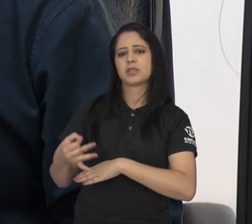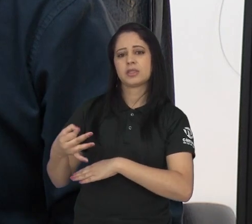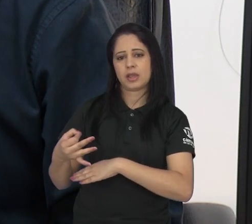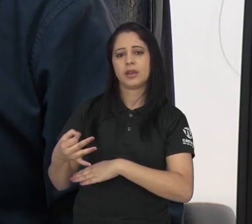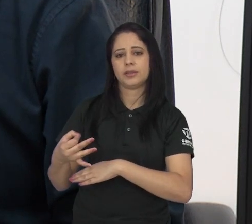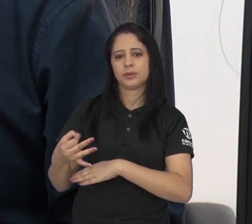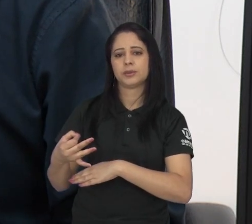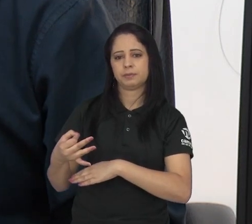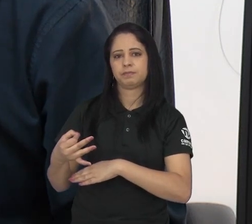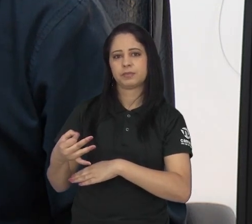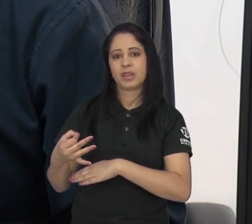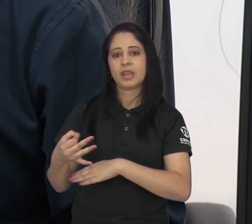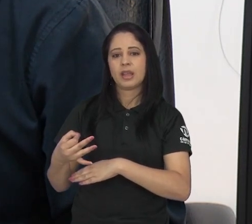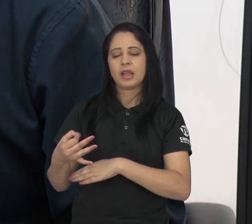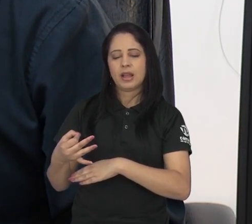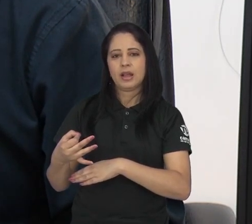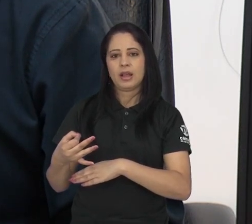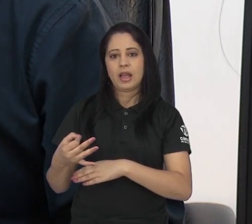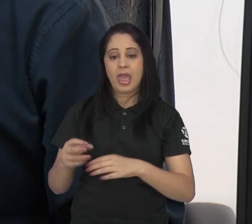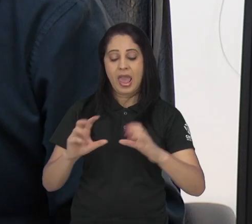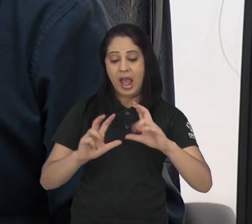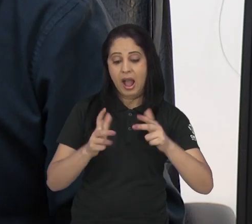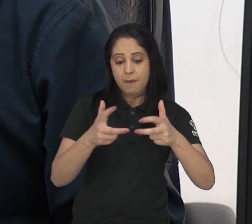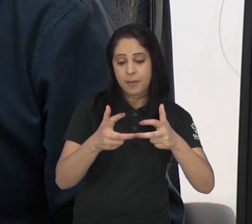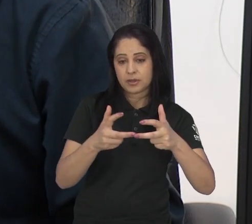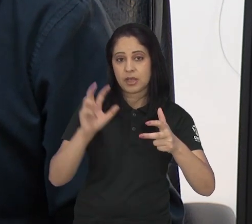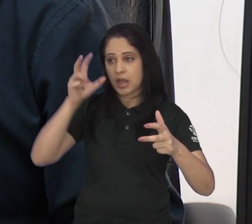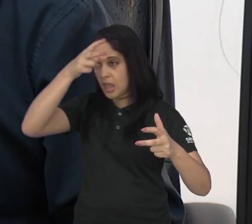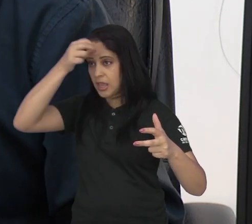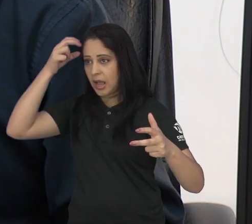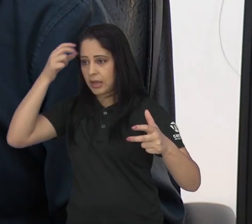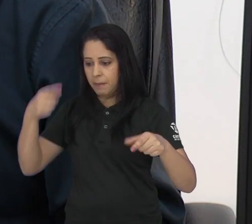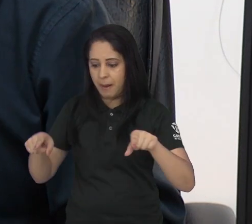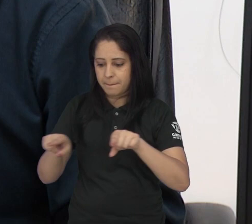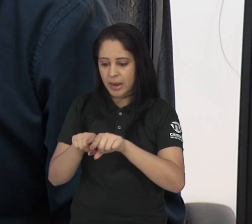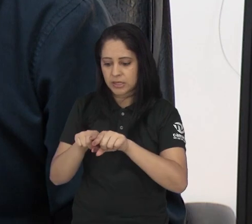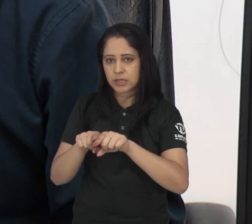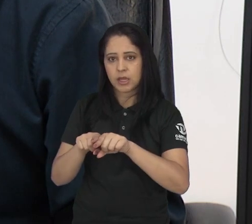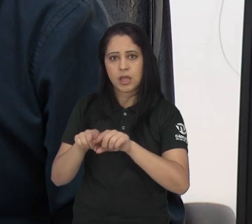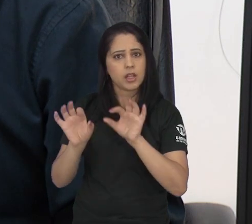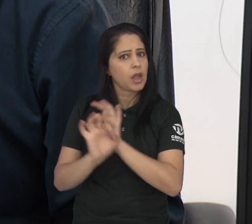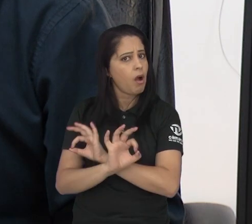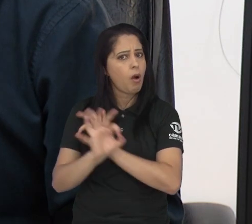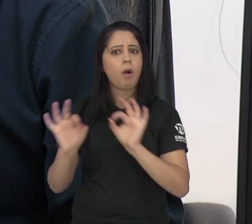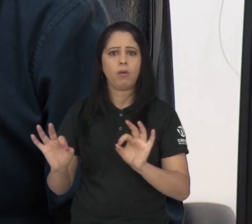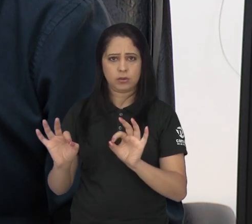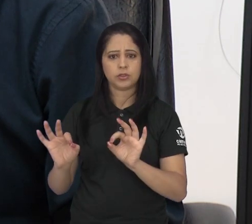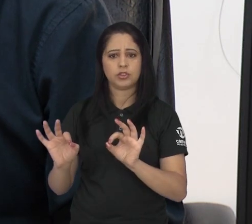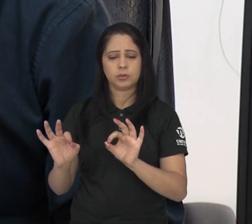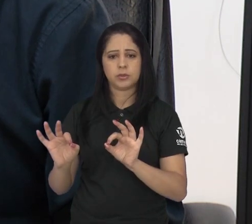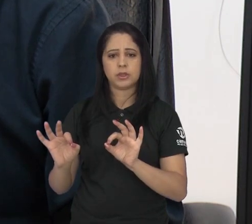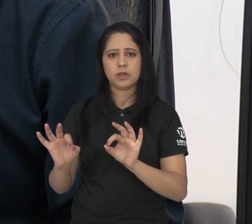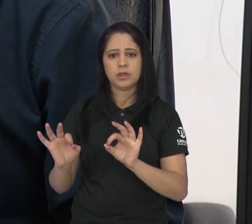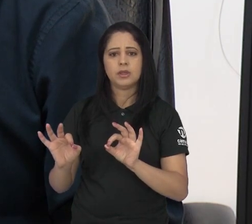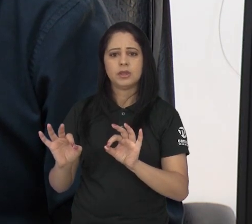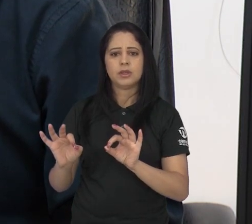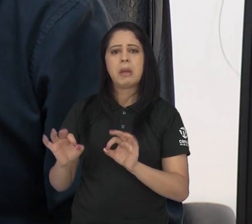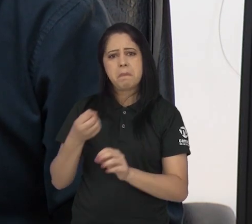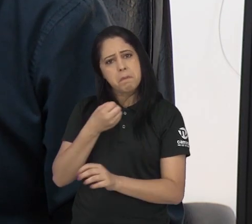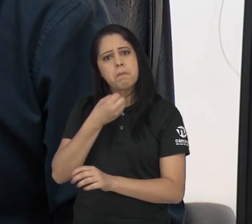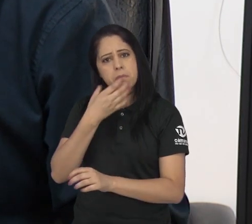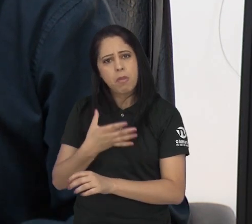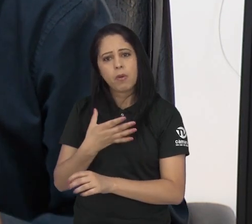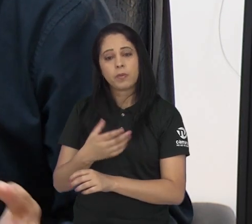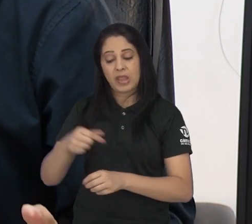certo diria que está funcionando essa parceria é câmara e prefeitura E a nossa cidade hoje ela é considerado